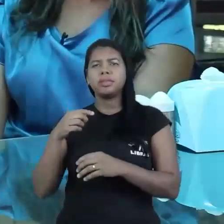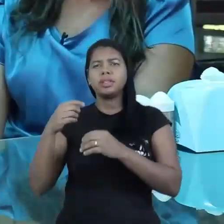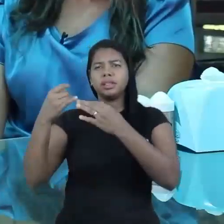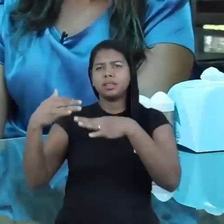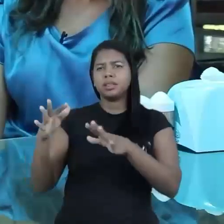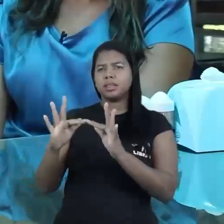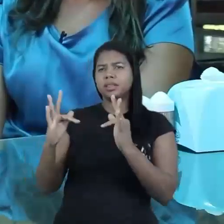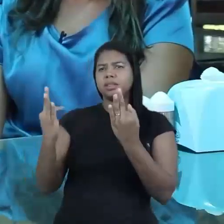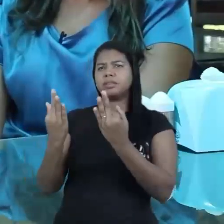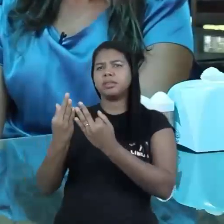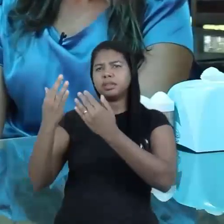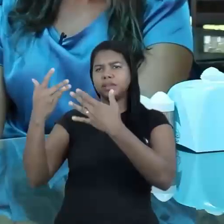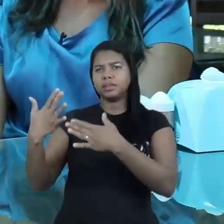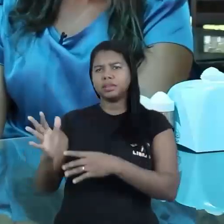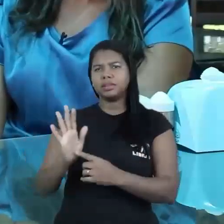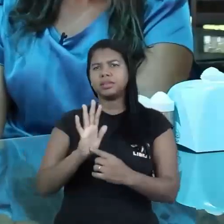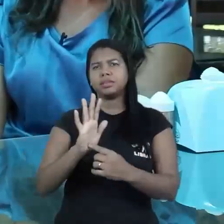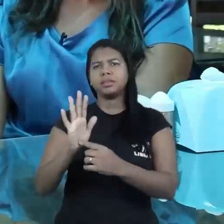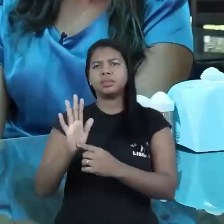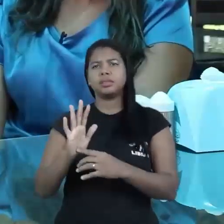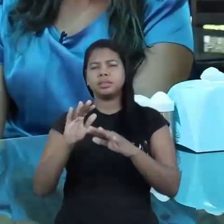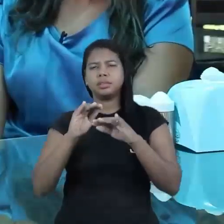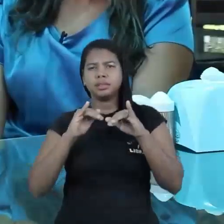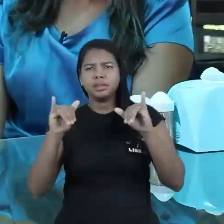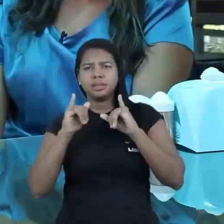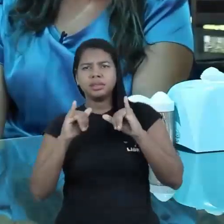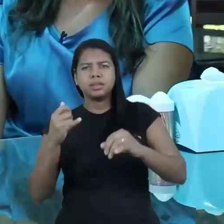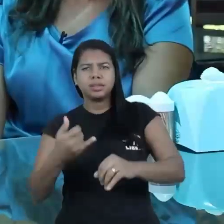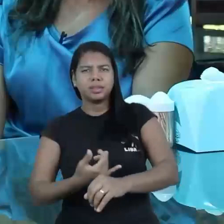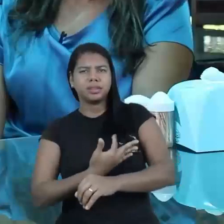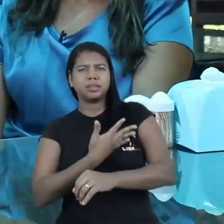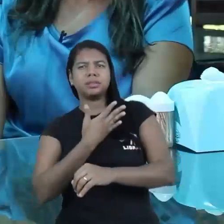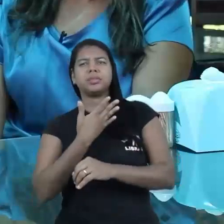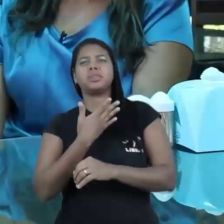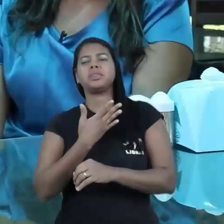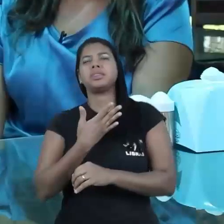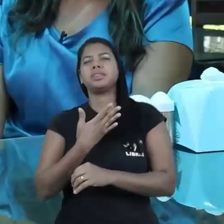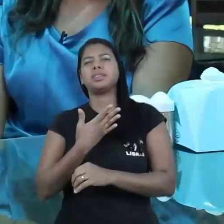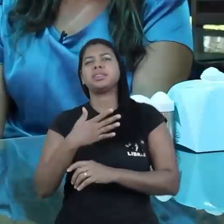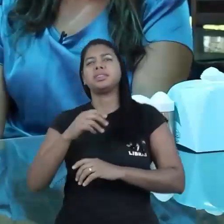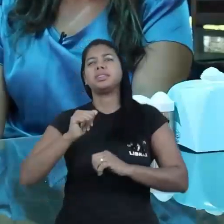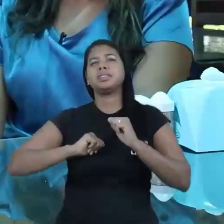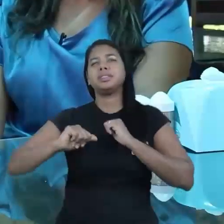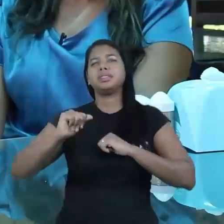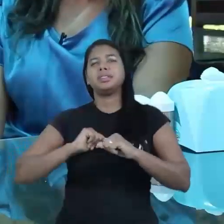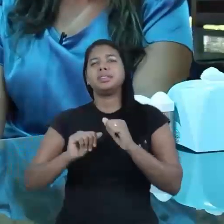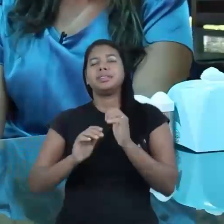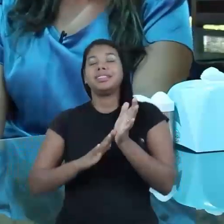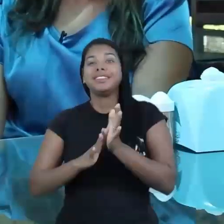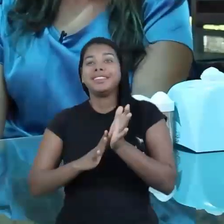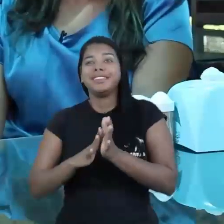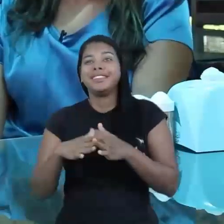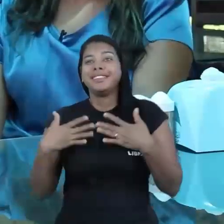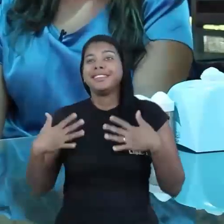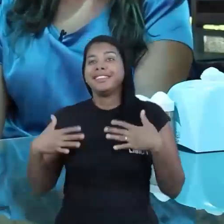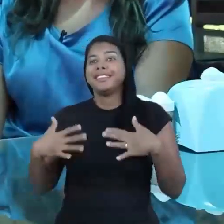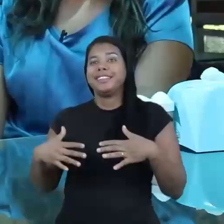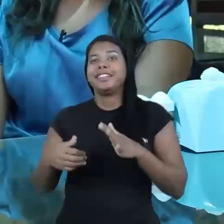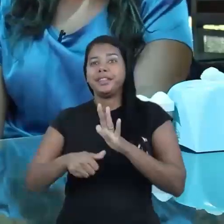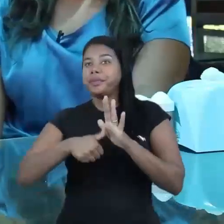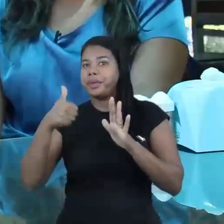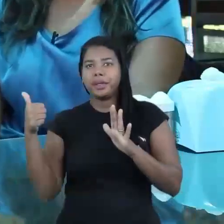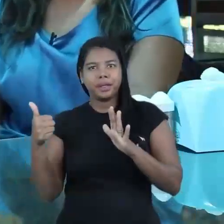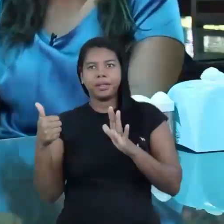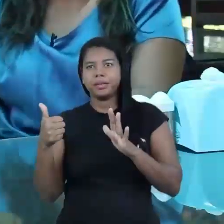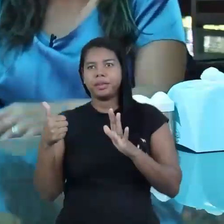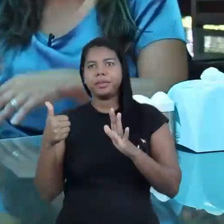lugar. E de antemão, aquela emoção, aquela ansiedade toda, o primeiro ponto que apareceu, a gente pegou. Esse é o